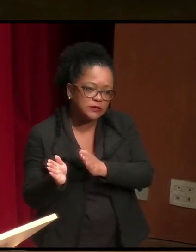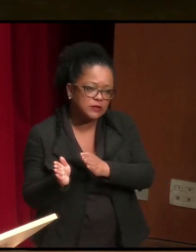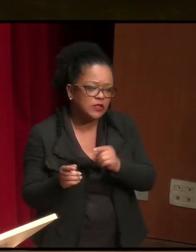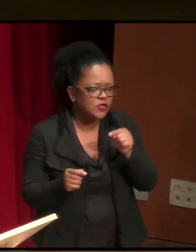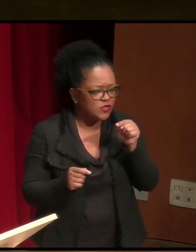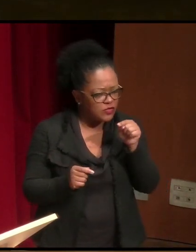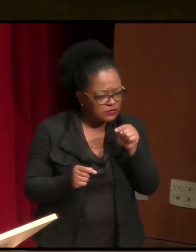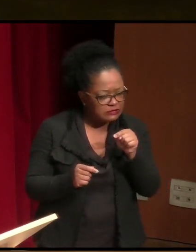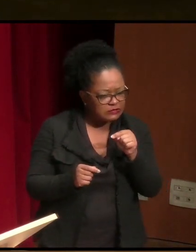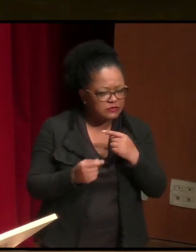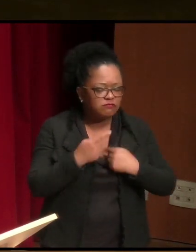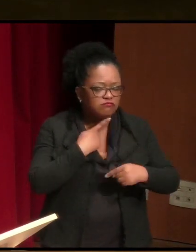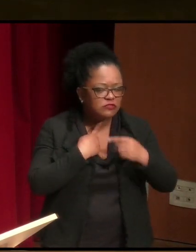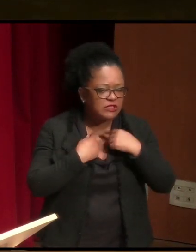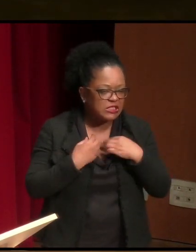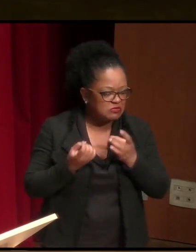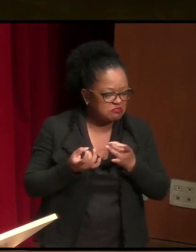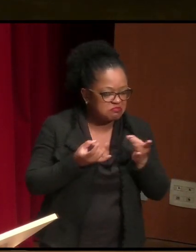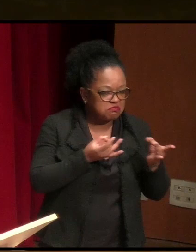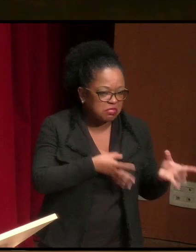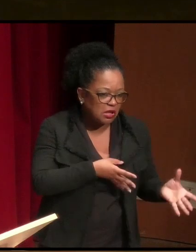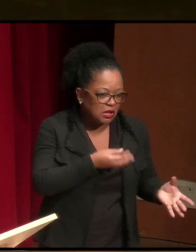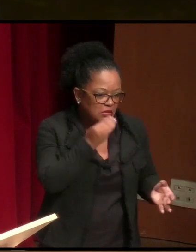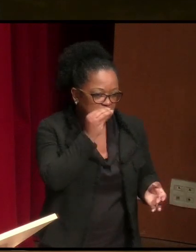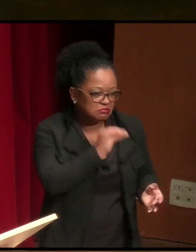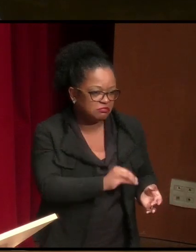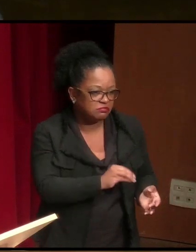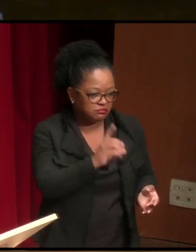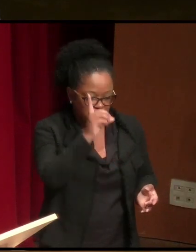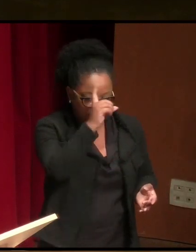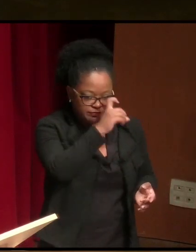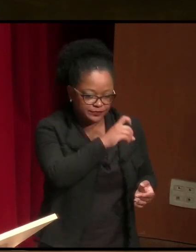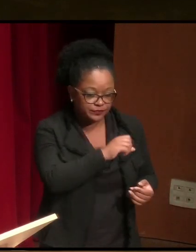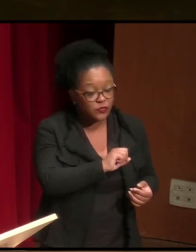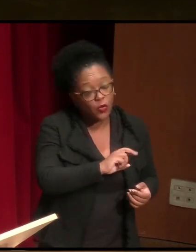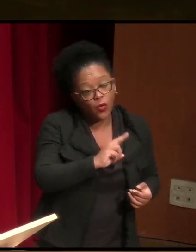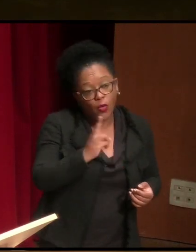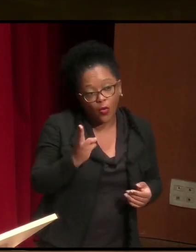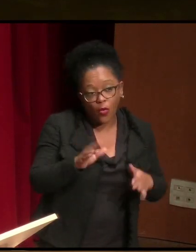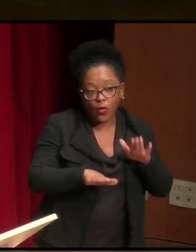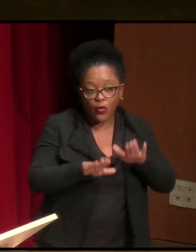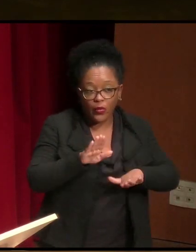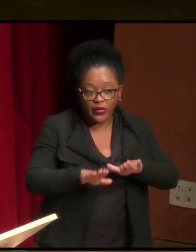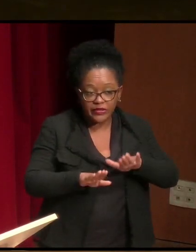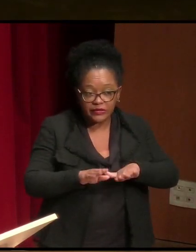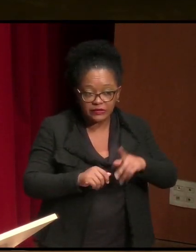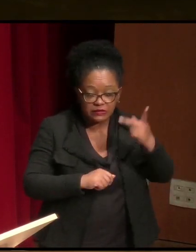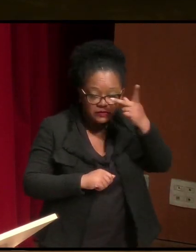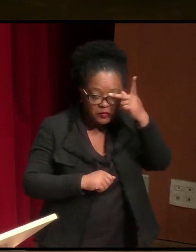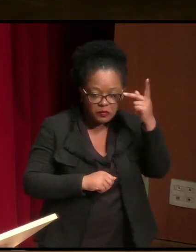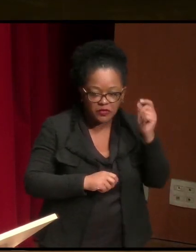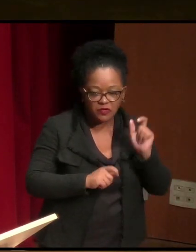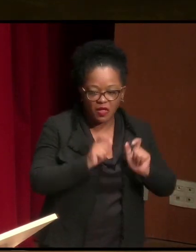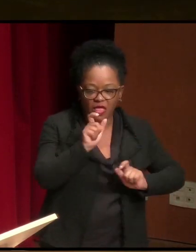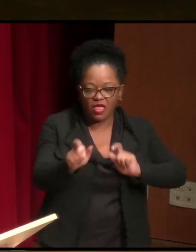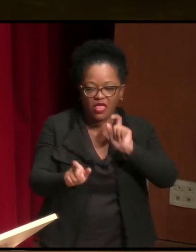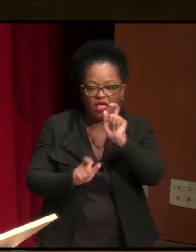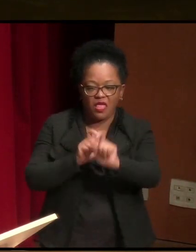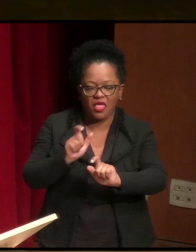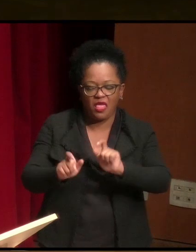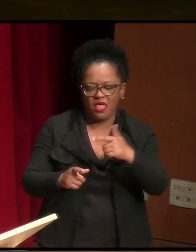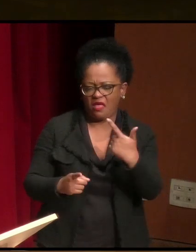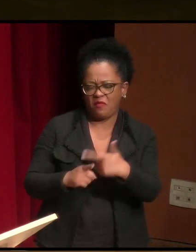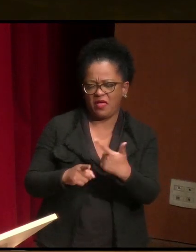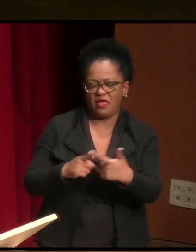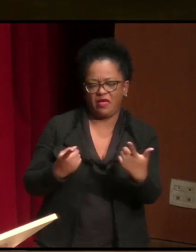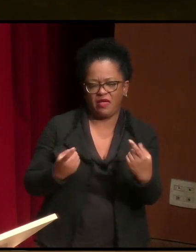em desistir? Se tornou algo difícil ou pessoas vieram com palavras de impedimento para você, para que você está fazendo